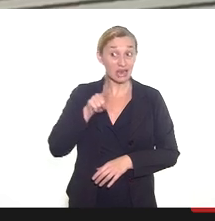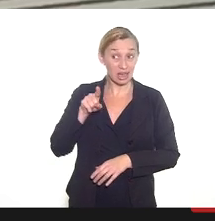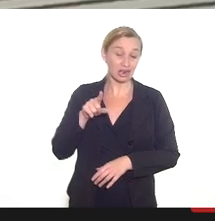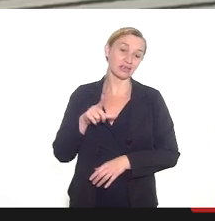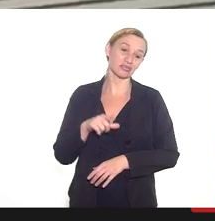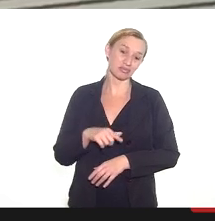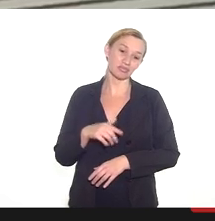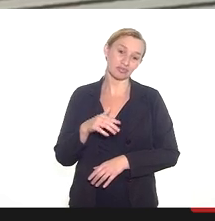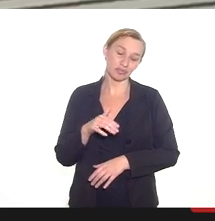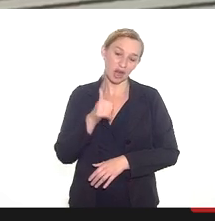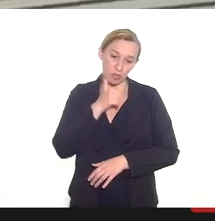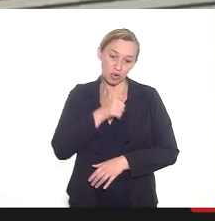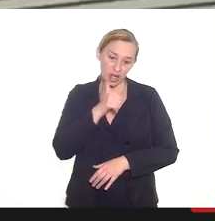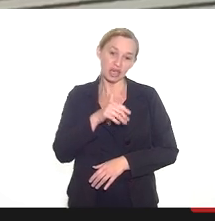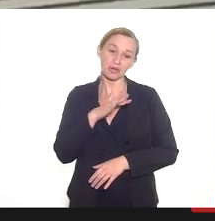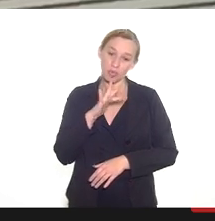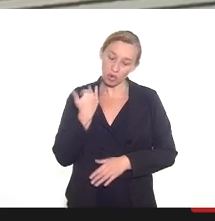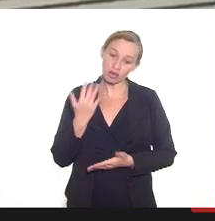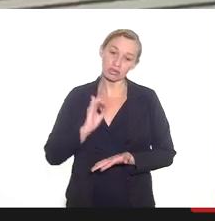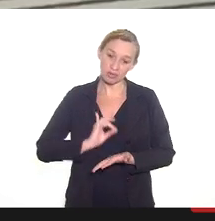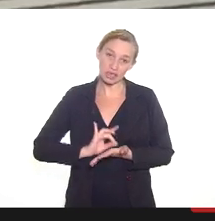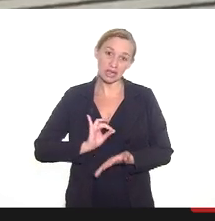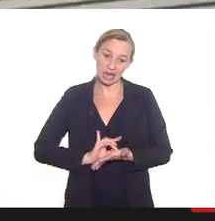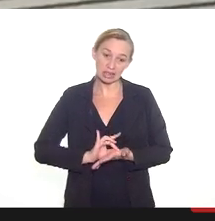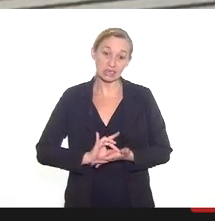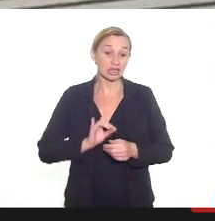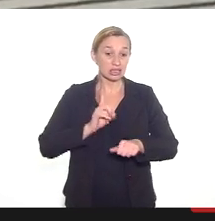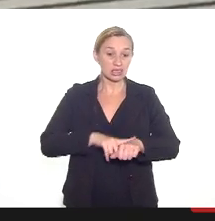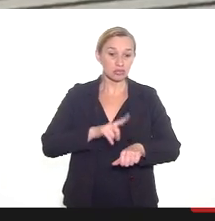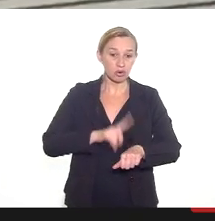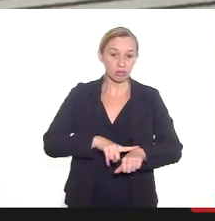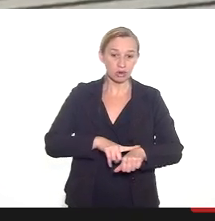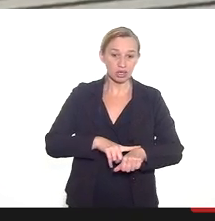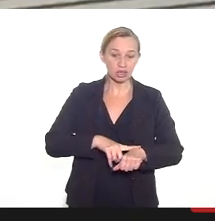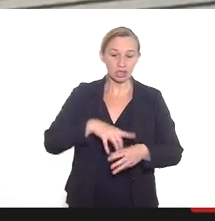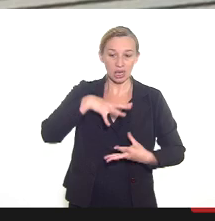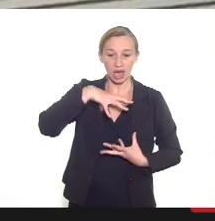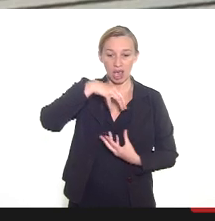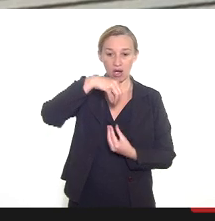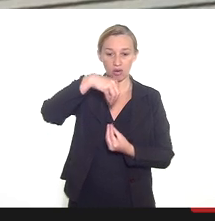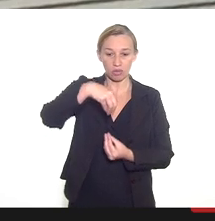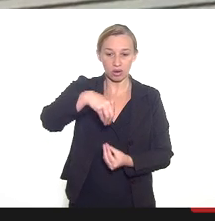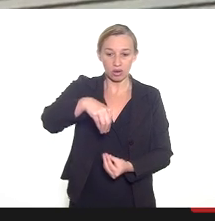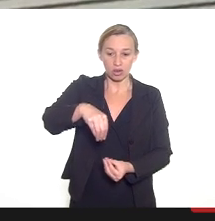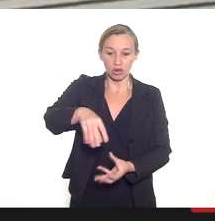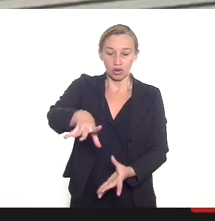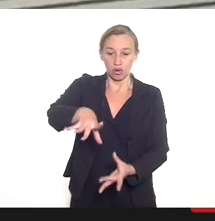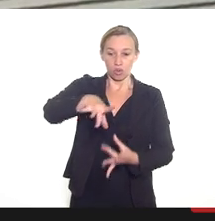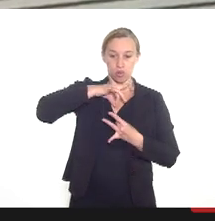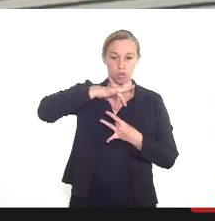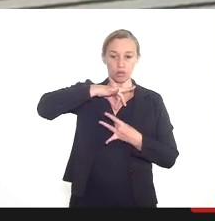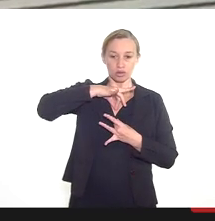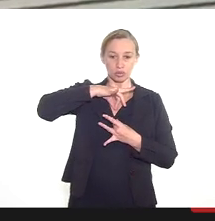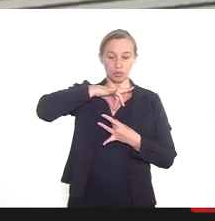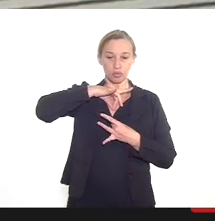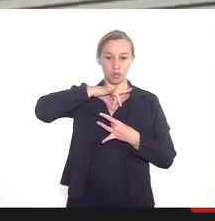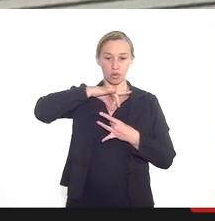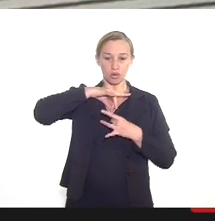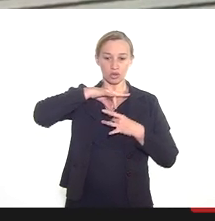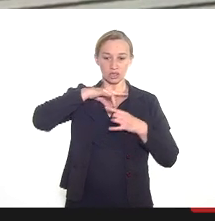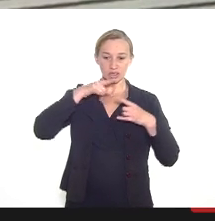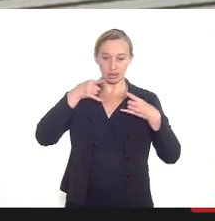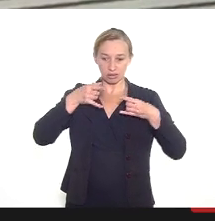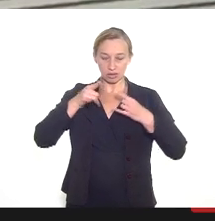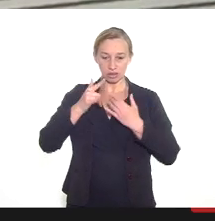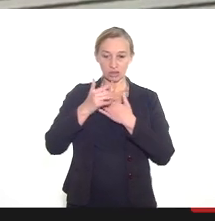própria. Teve um desfecho, e nesse momento ela, o espírito dela entra no corpo, que está no caixão, e ao fundo a gente já